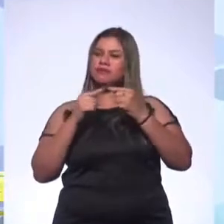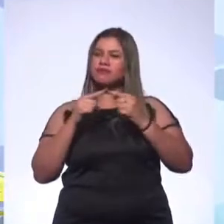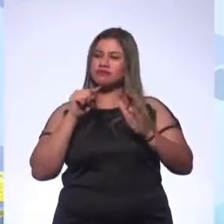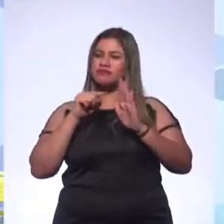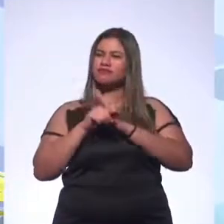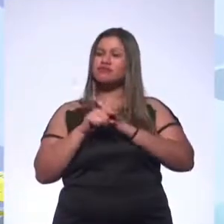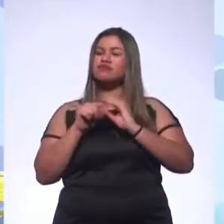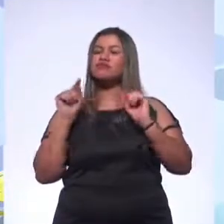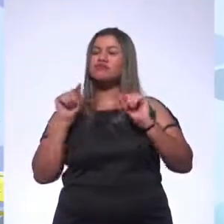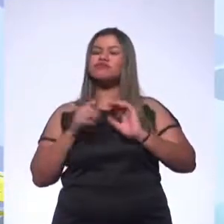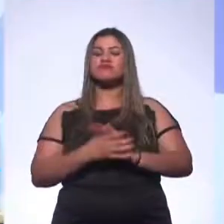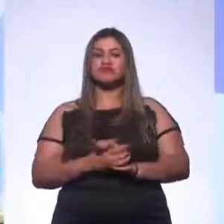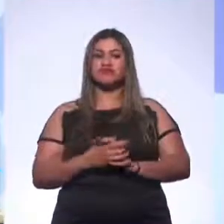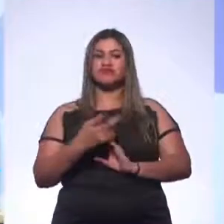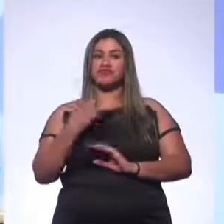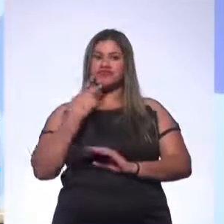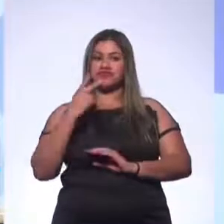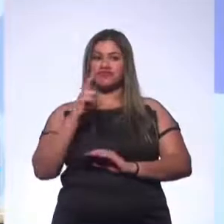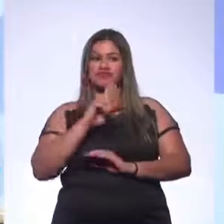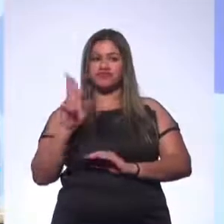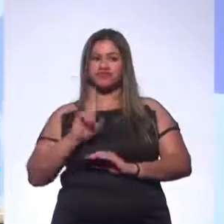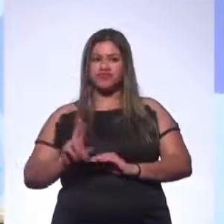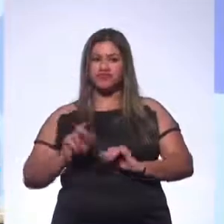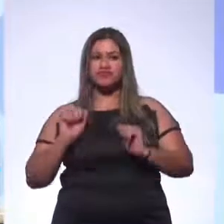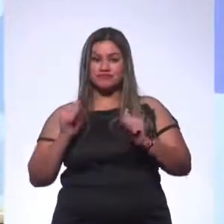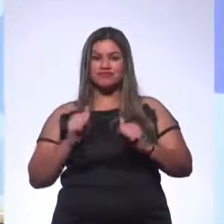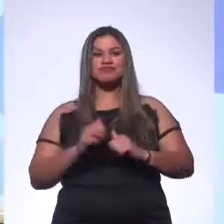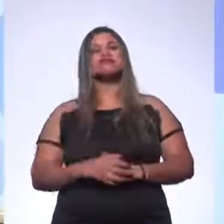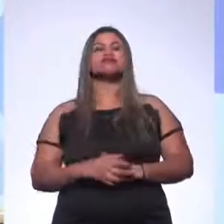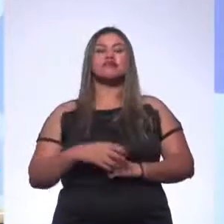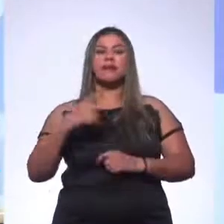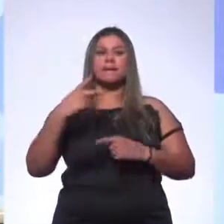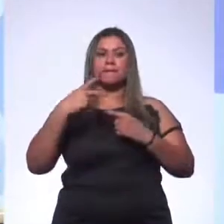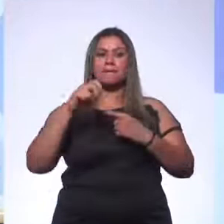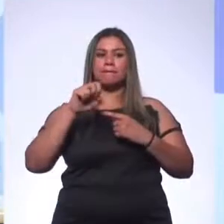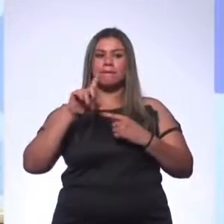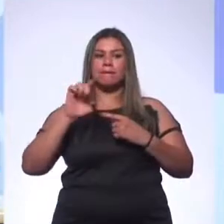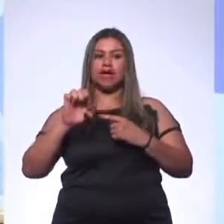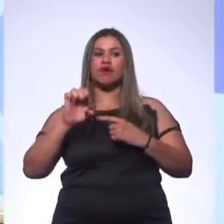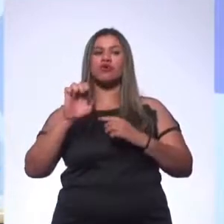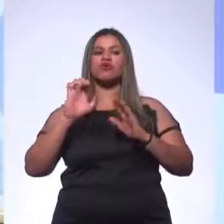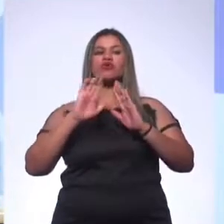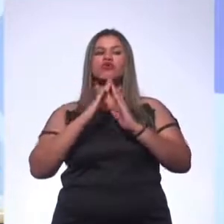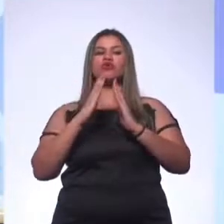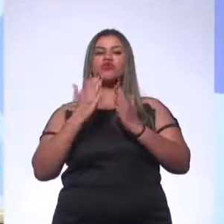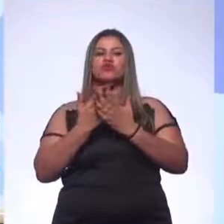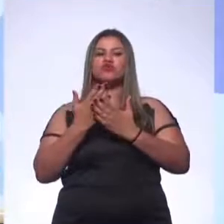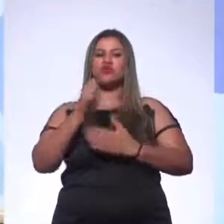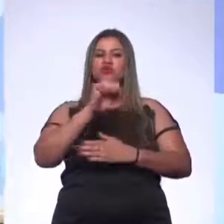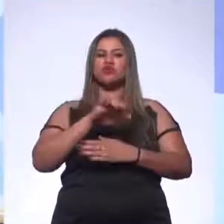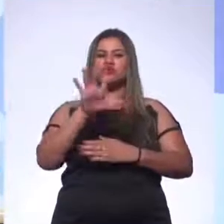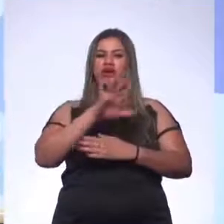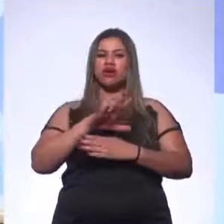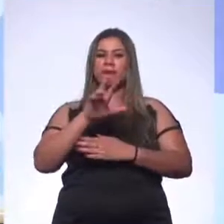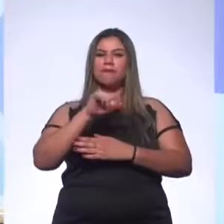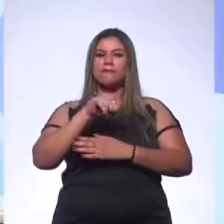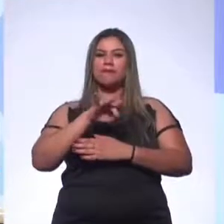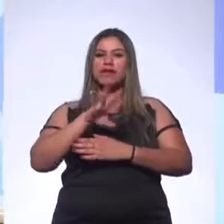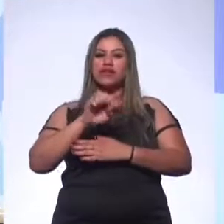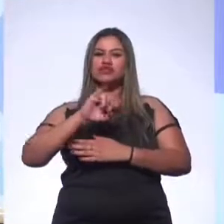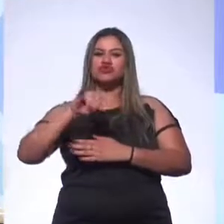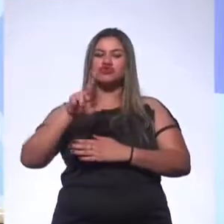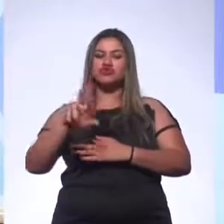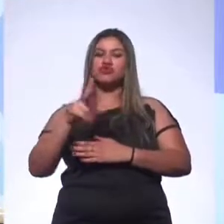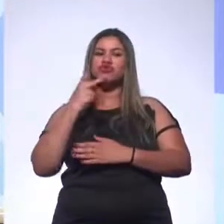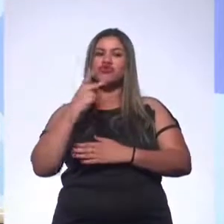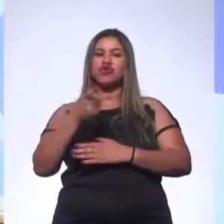Isa? Eu vou falar o nome das pessoas também. Isso. O Paulo Alves, da EE Meire Júnior, de Ribeirão Preto, diz